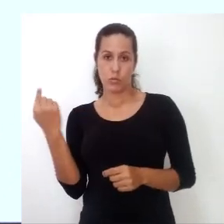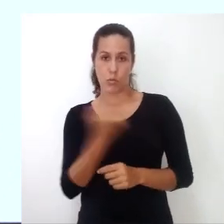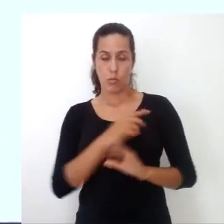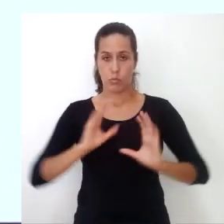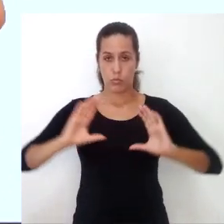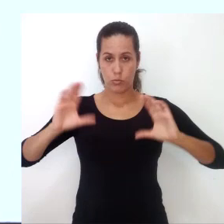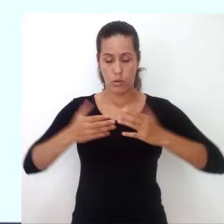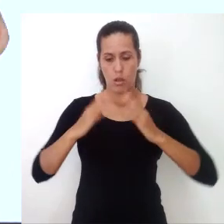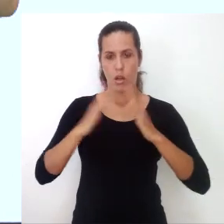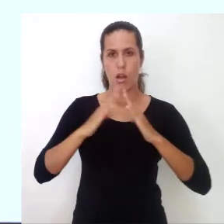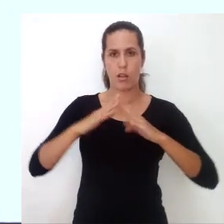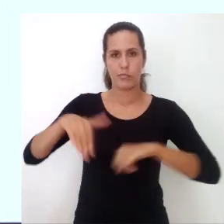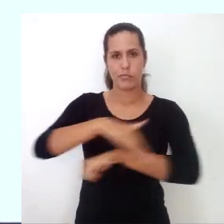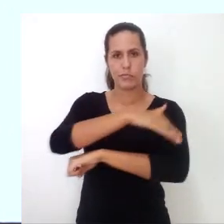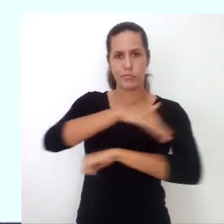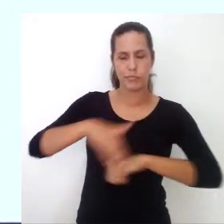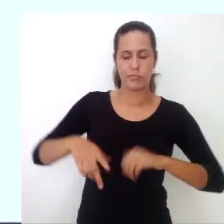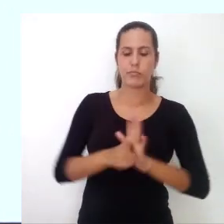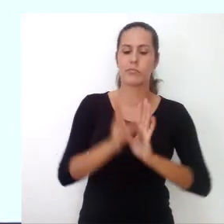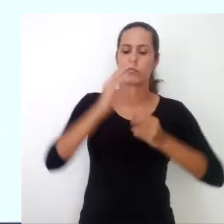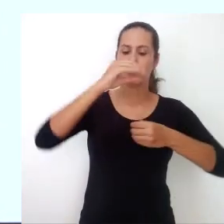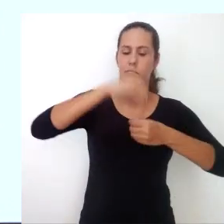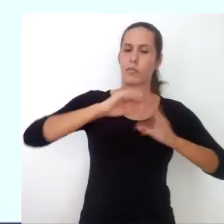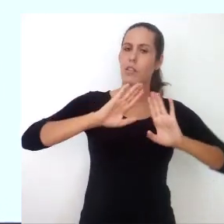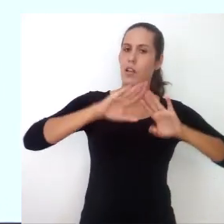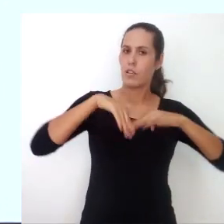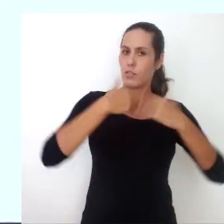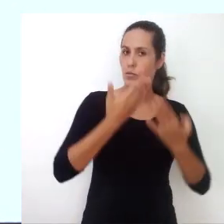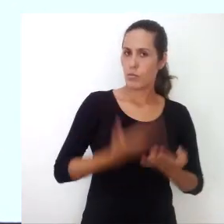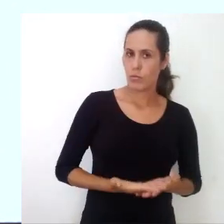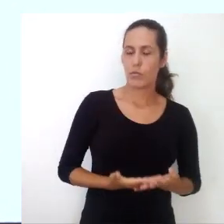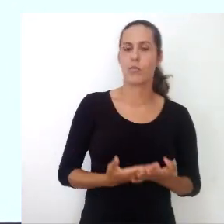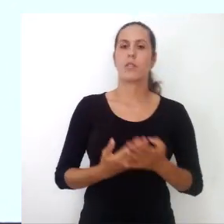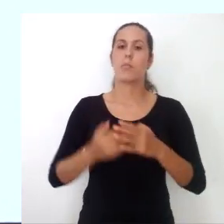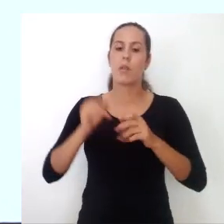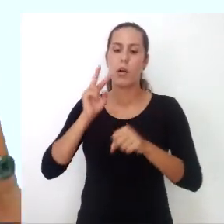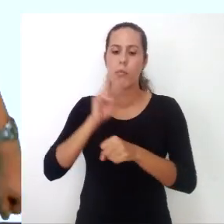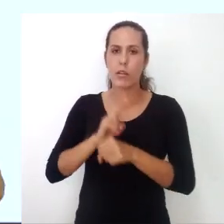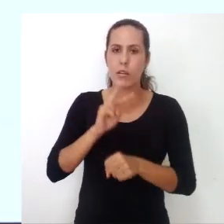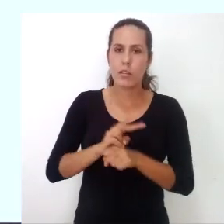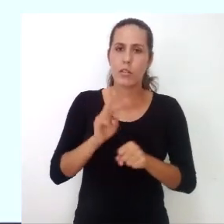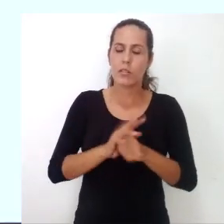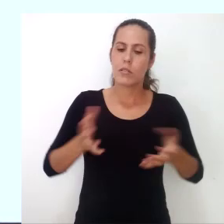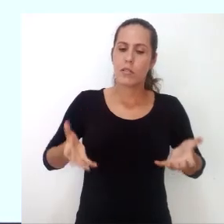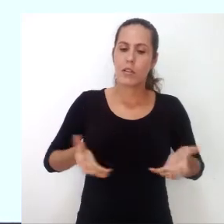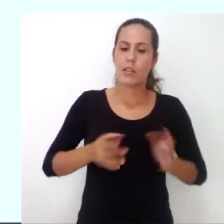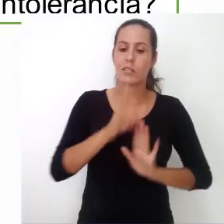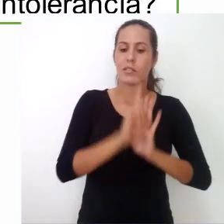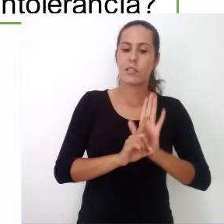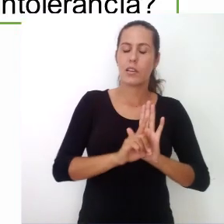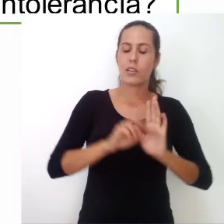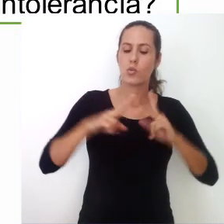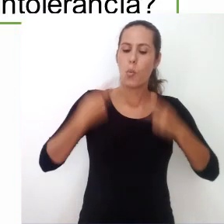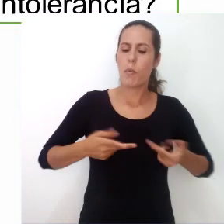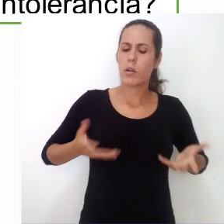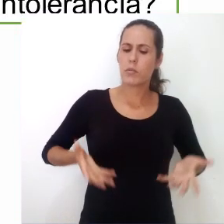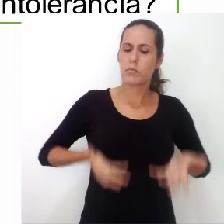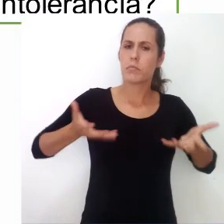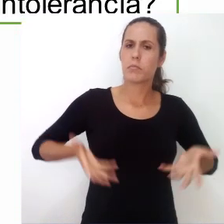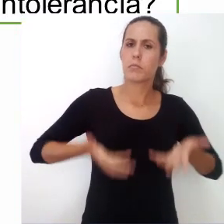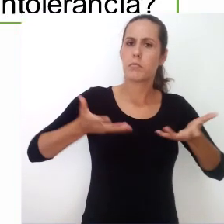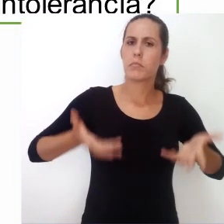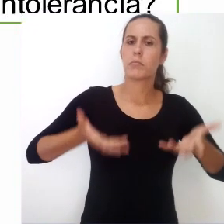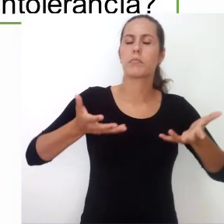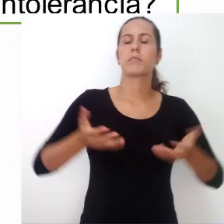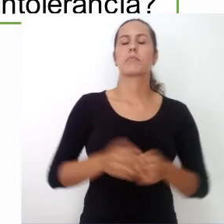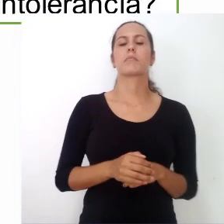em nosso trabalho, em nossa escola, certo? Para a preservação dos direitos humanos. O terceiro